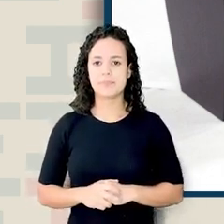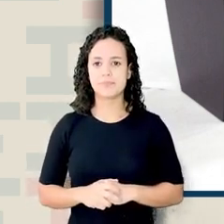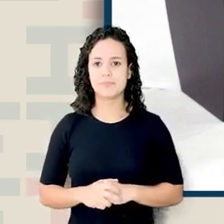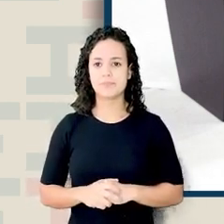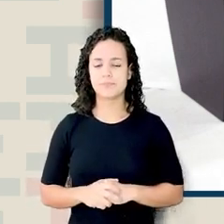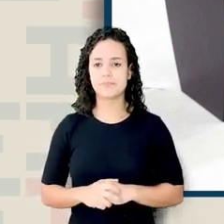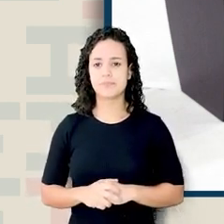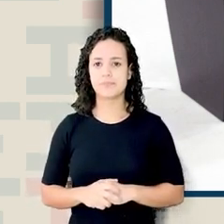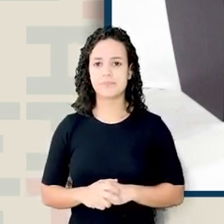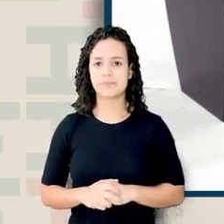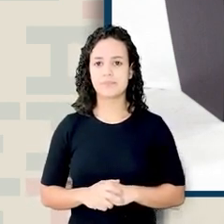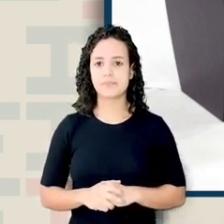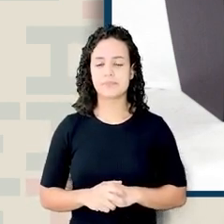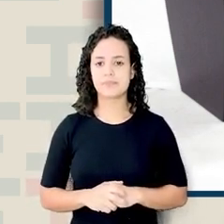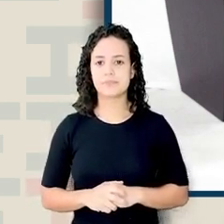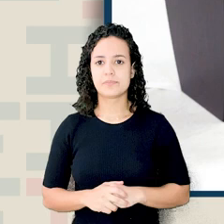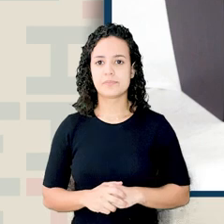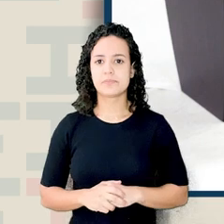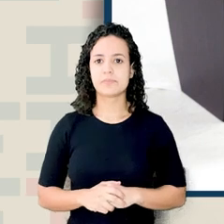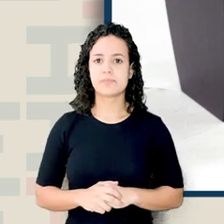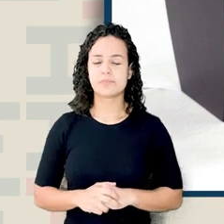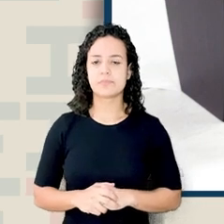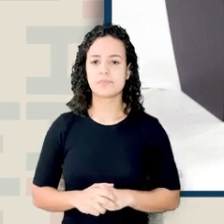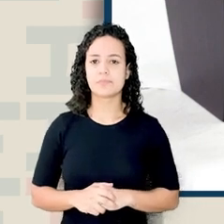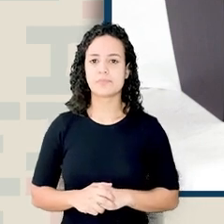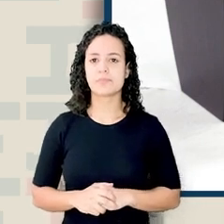vou trazer aqui um pouco para cá.